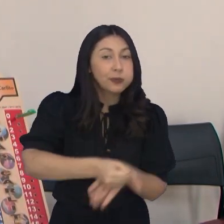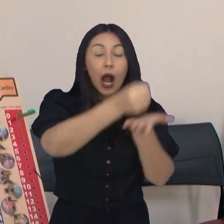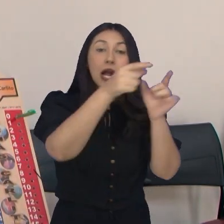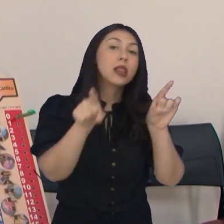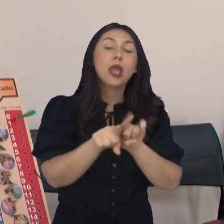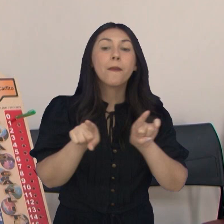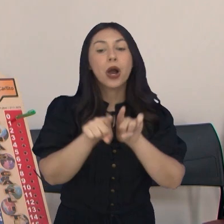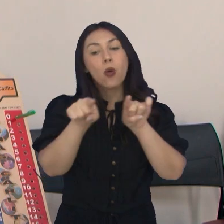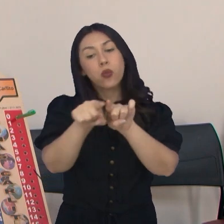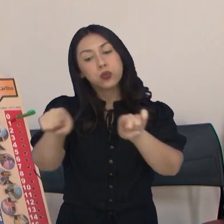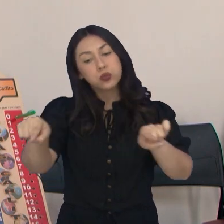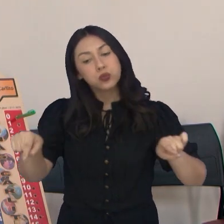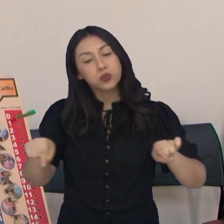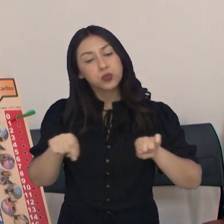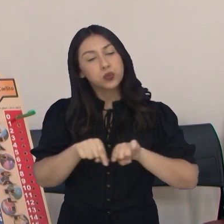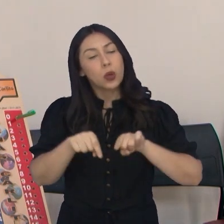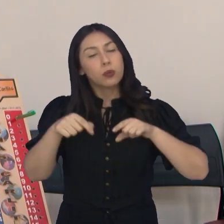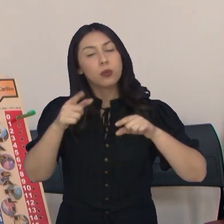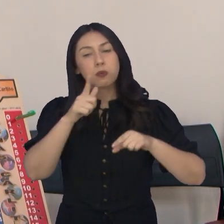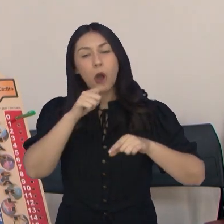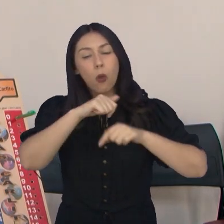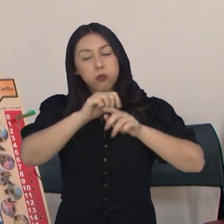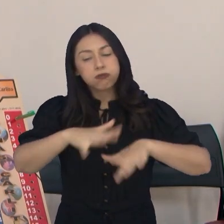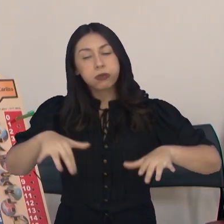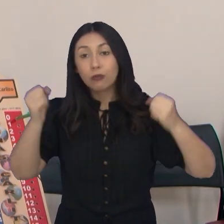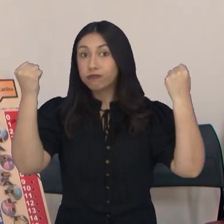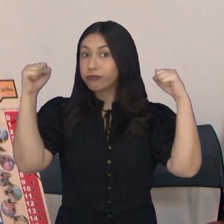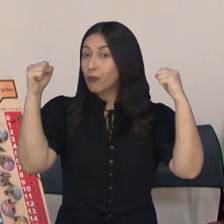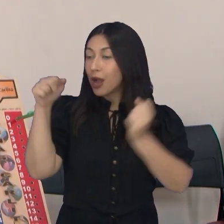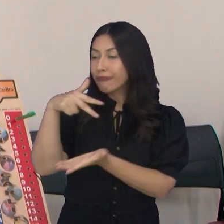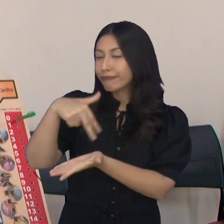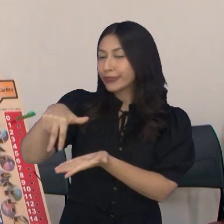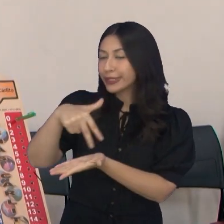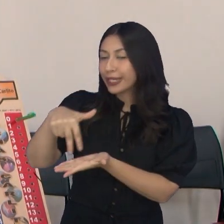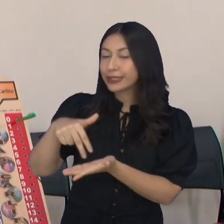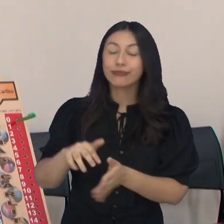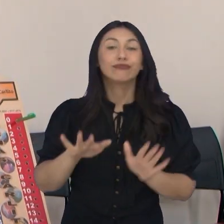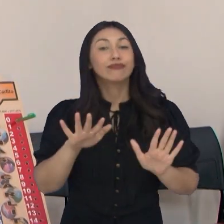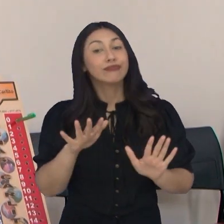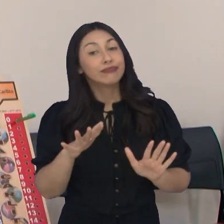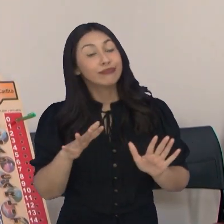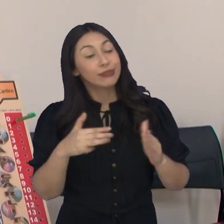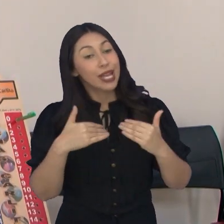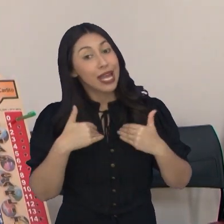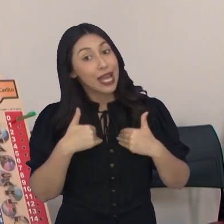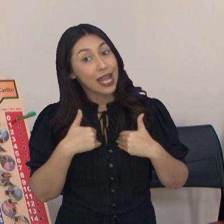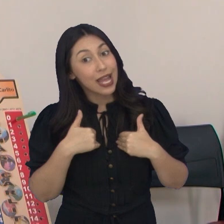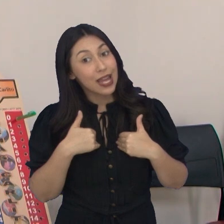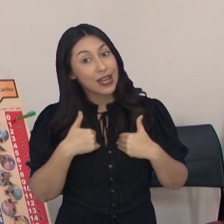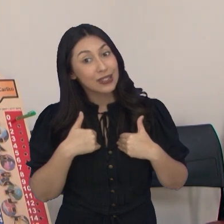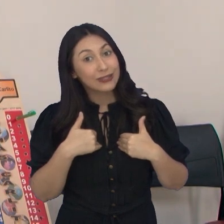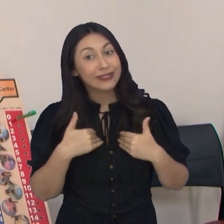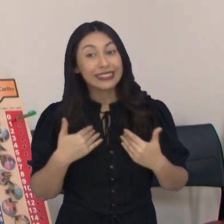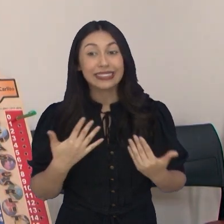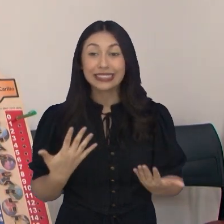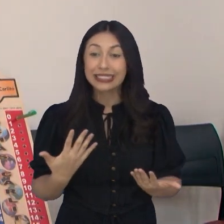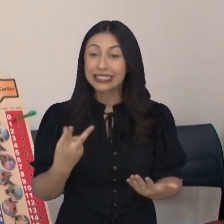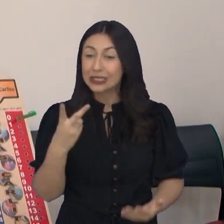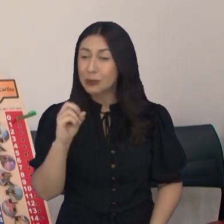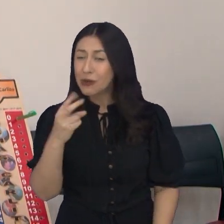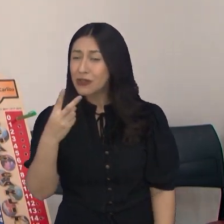hidroginástica, dança. Aqui não para as atividades. Confesso que eu, Fernanda, Fitness 2024,